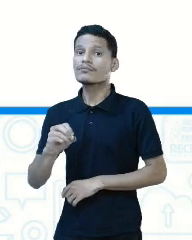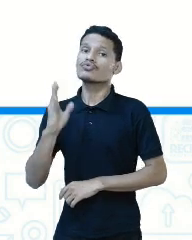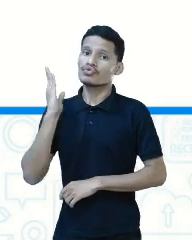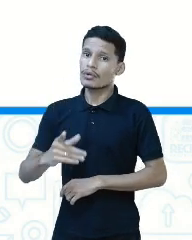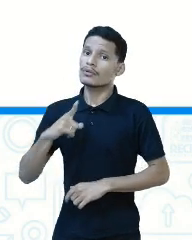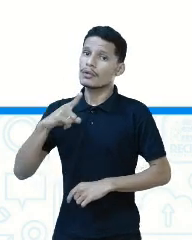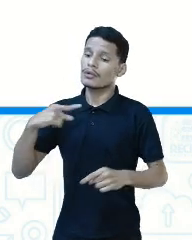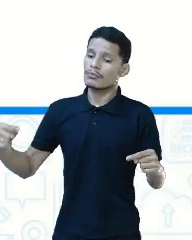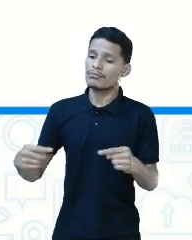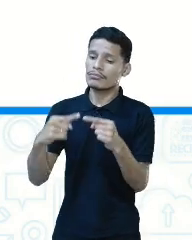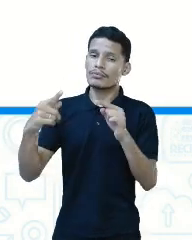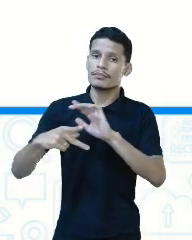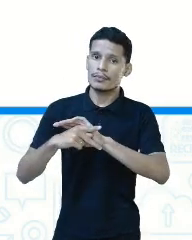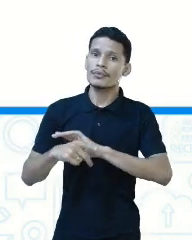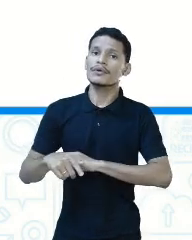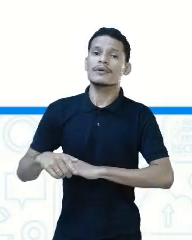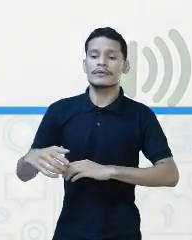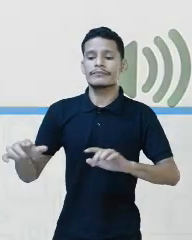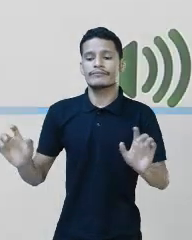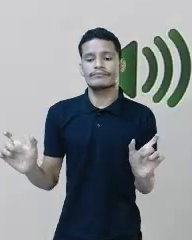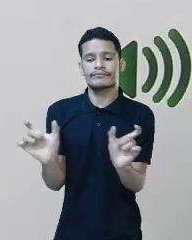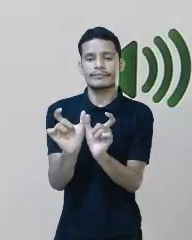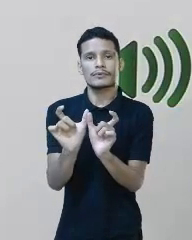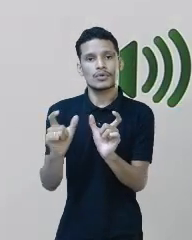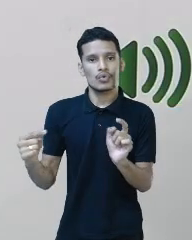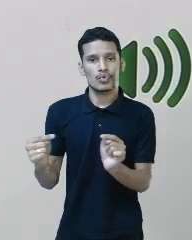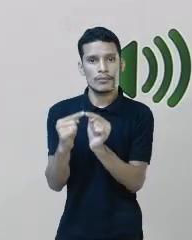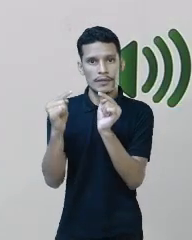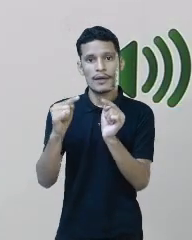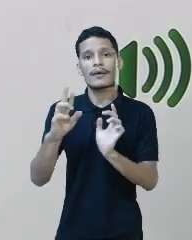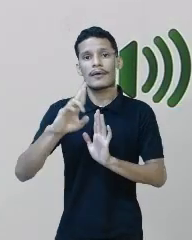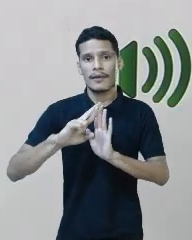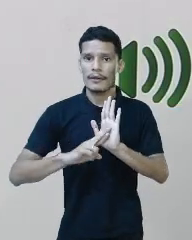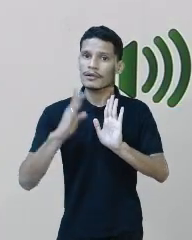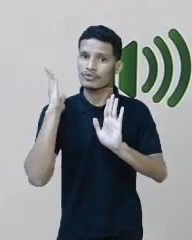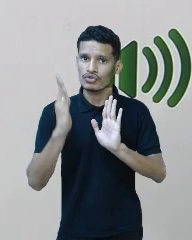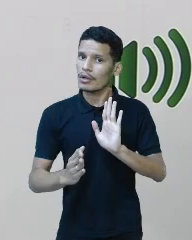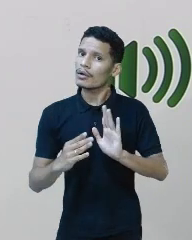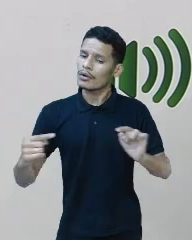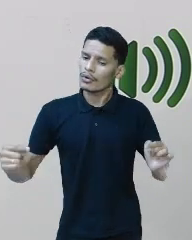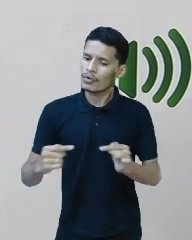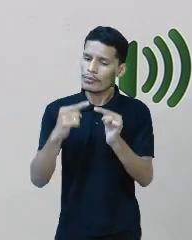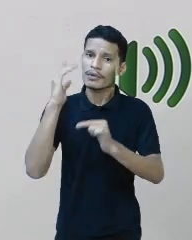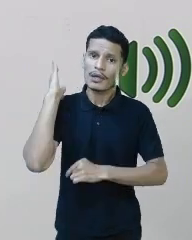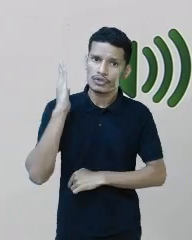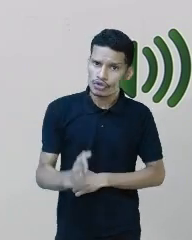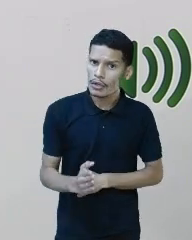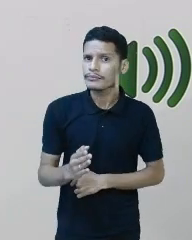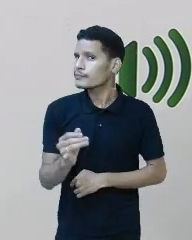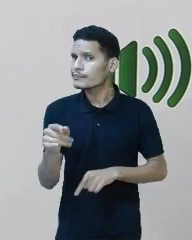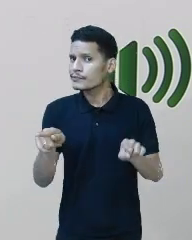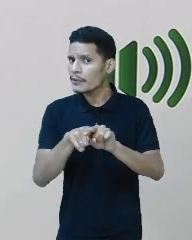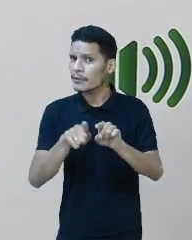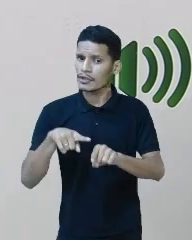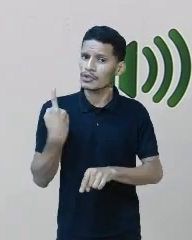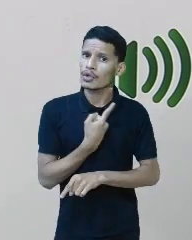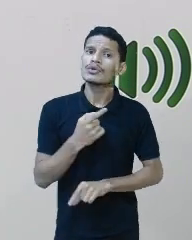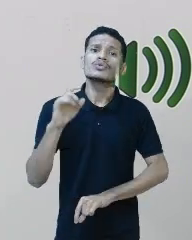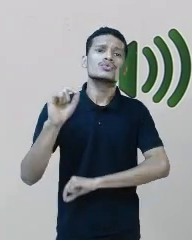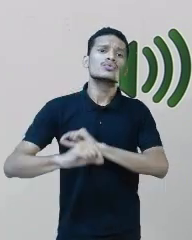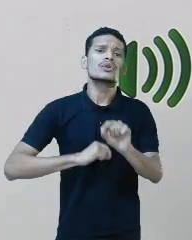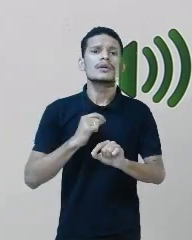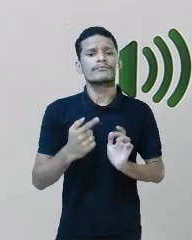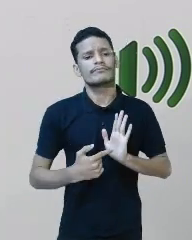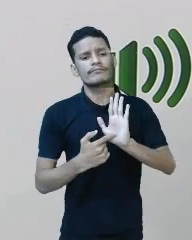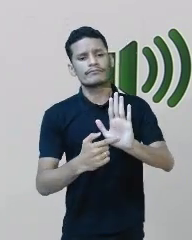vão combinar com ele. Essa é a regra. Elas precisam combinar, concordar para a gente estabelecer